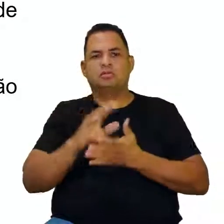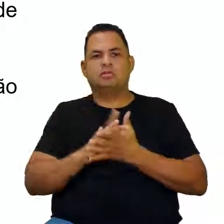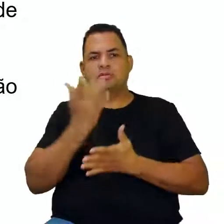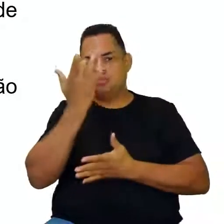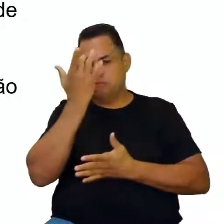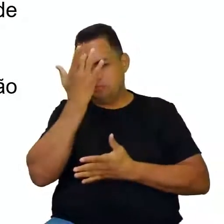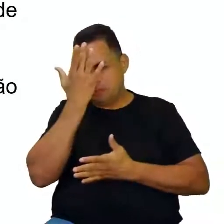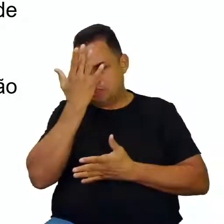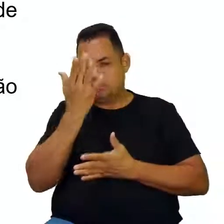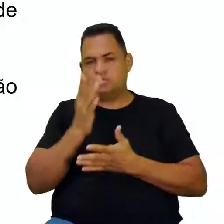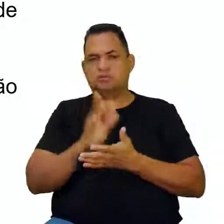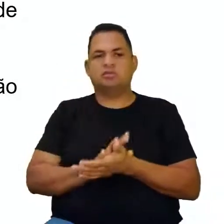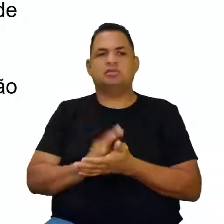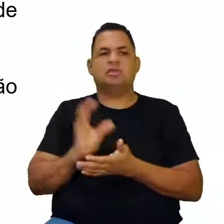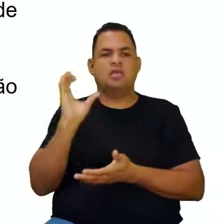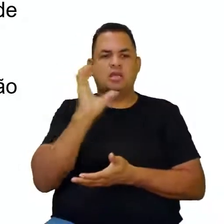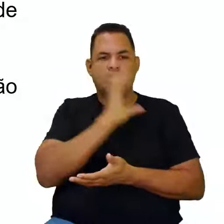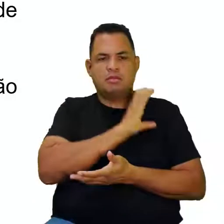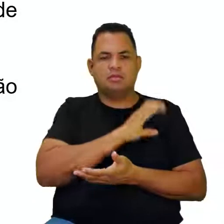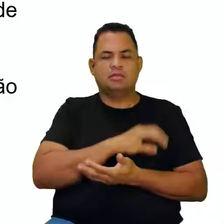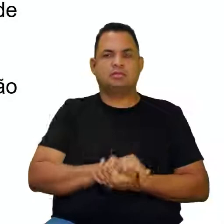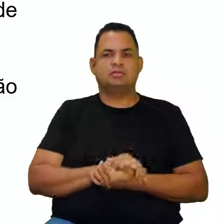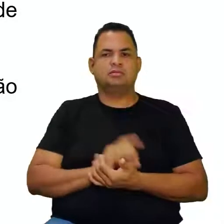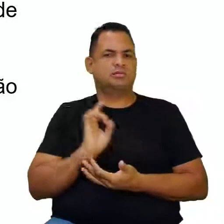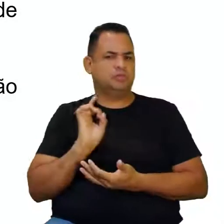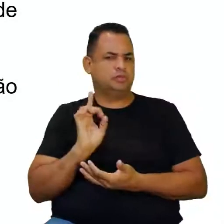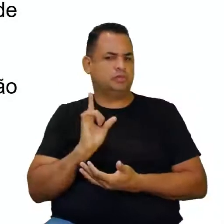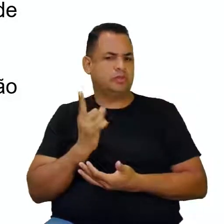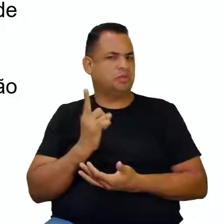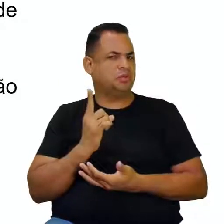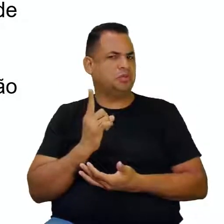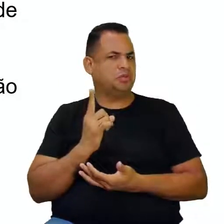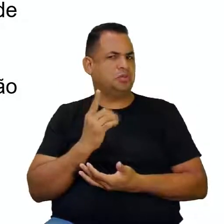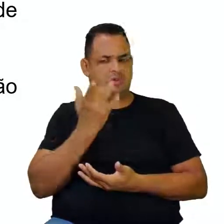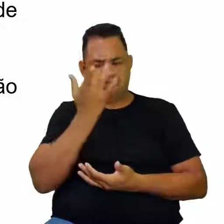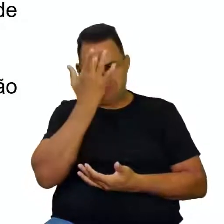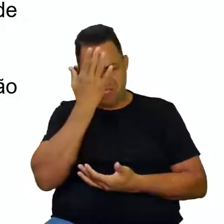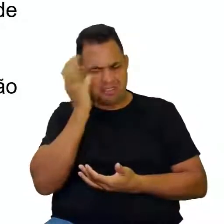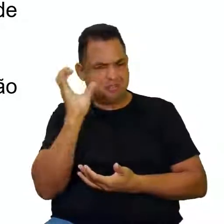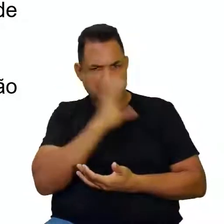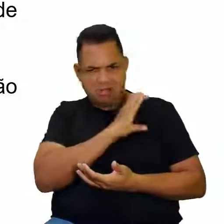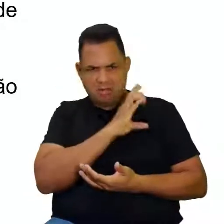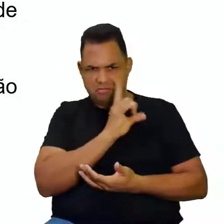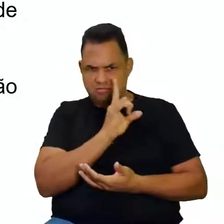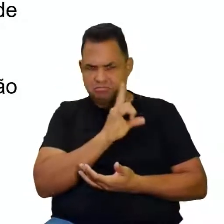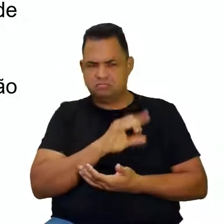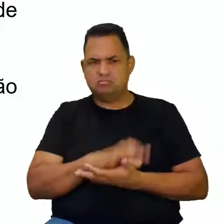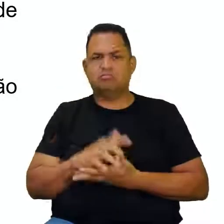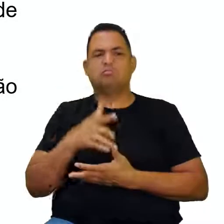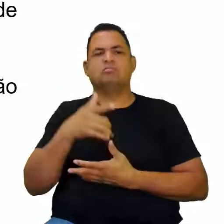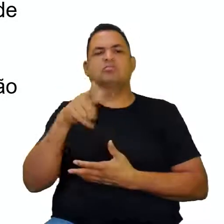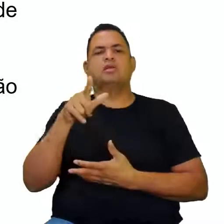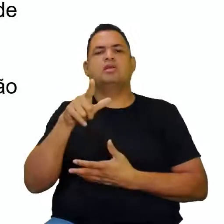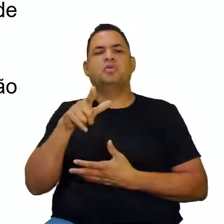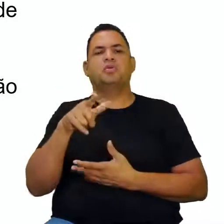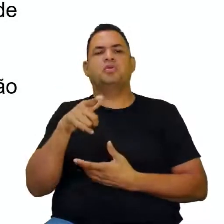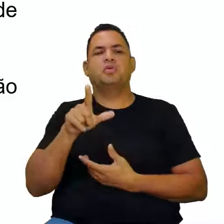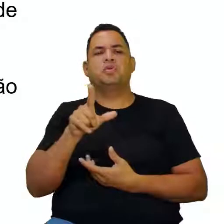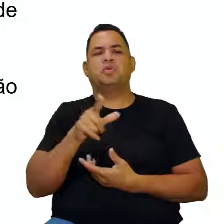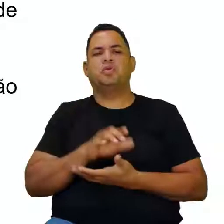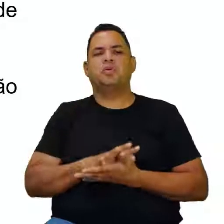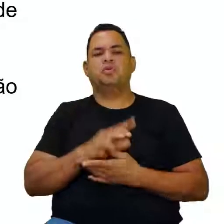é mais fácil e rápida. Mas é somente isso? É porque é fácil e rápido? Tem algum